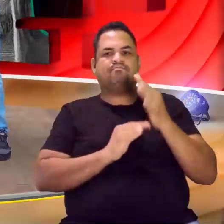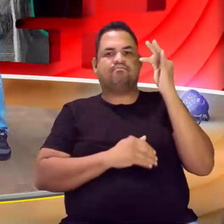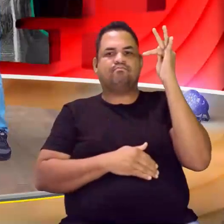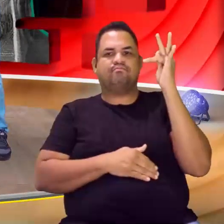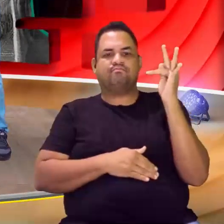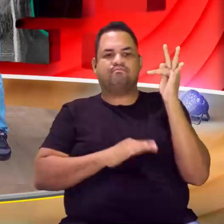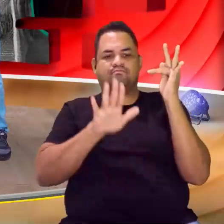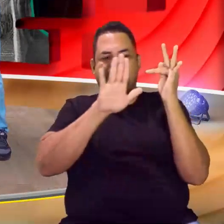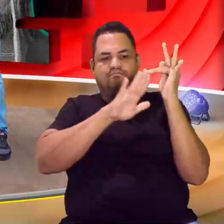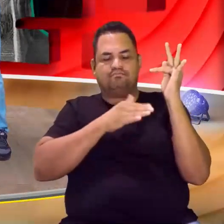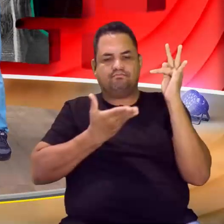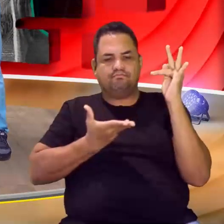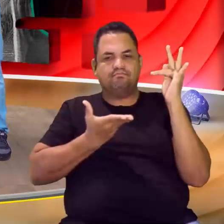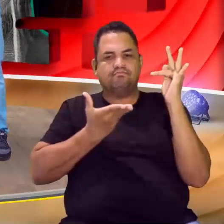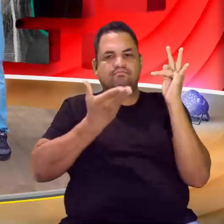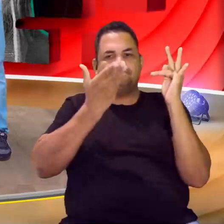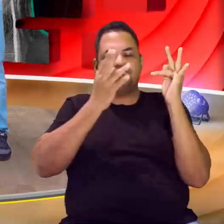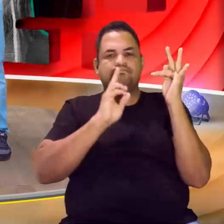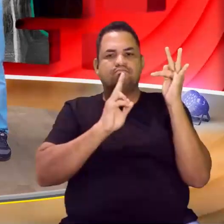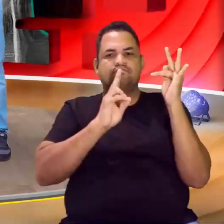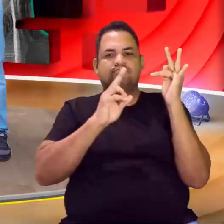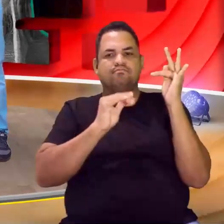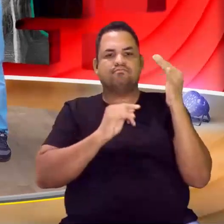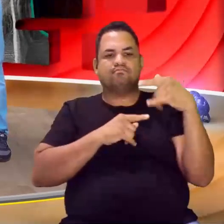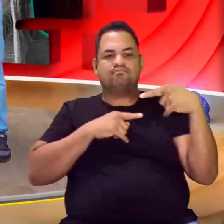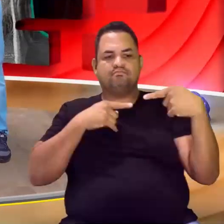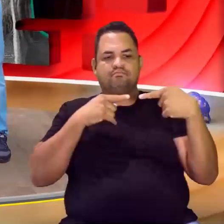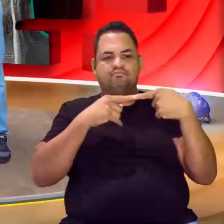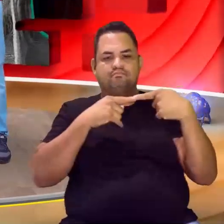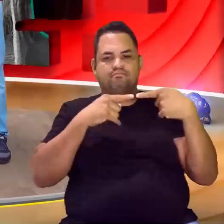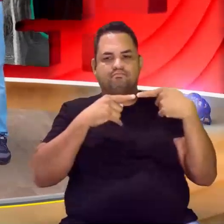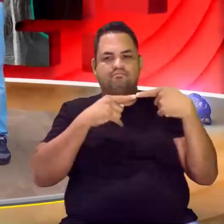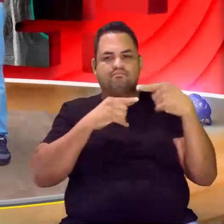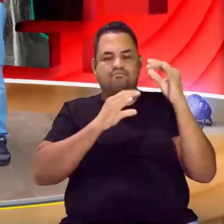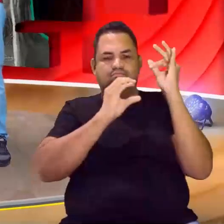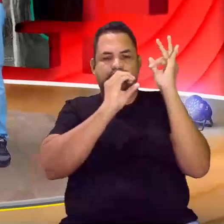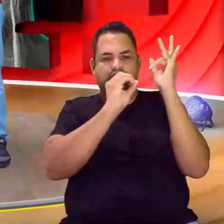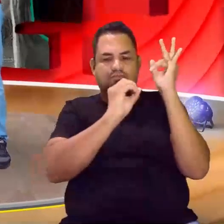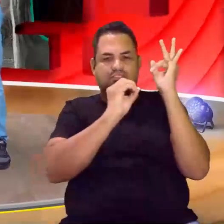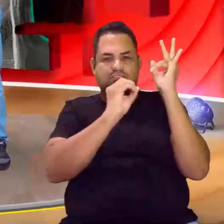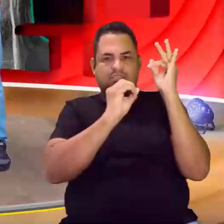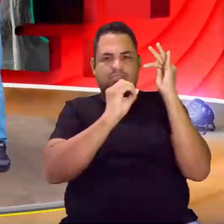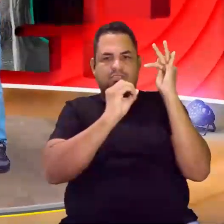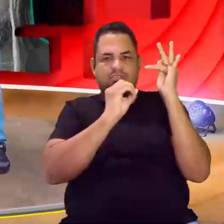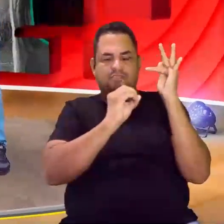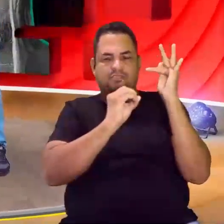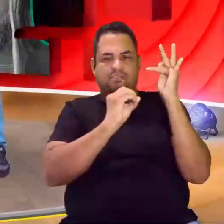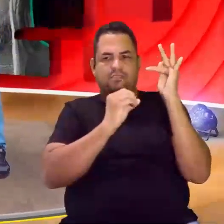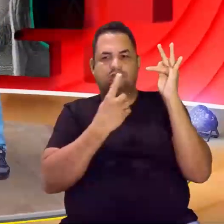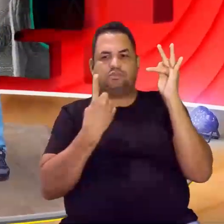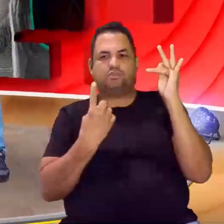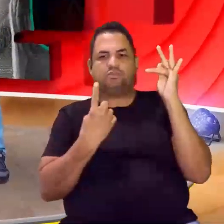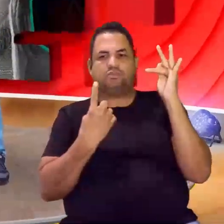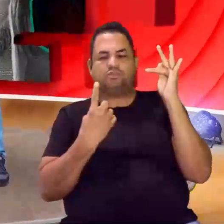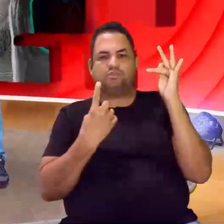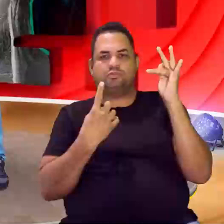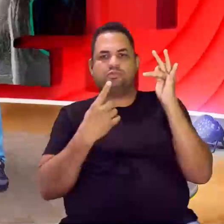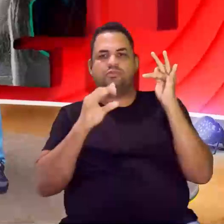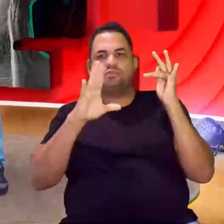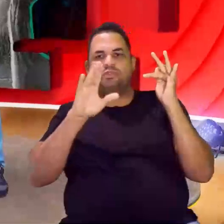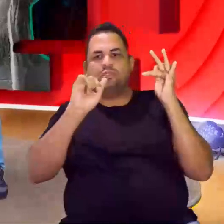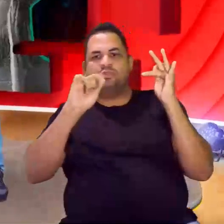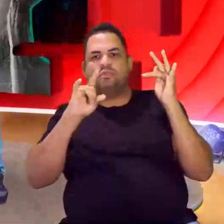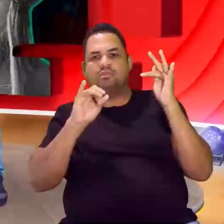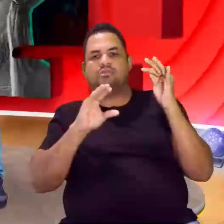função exponencial, ele sempre vai tocar no ponto 0,1? Uhum. E da logarítmica sempre vai ser no